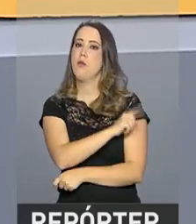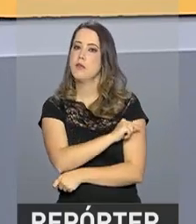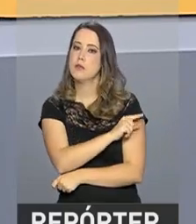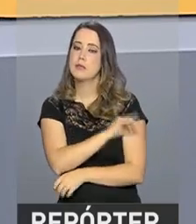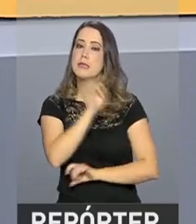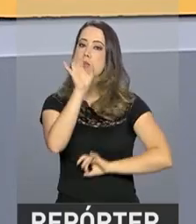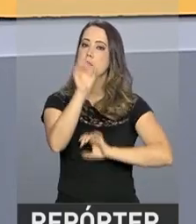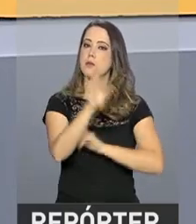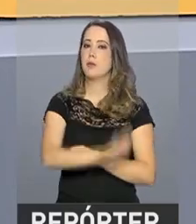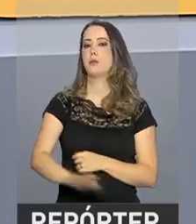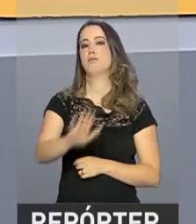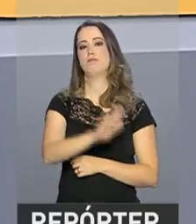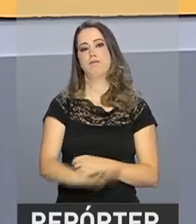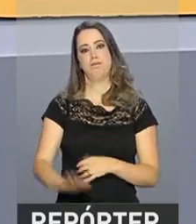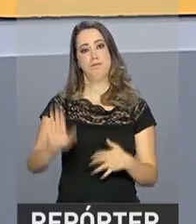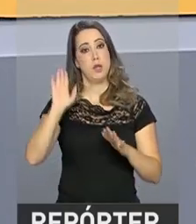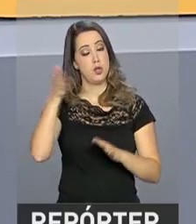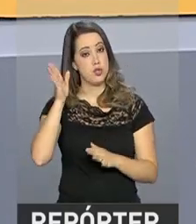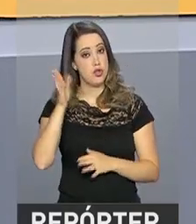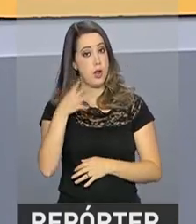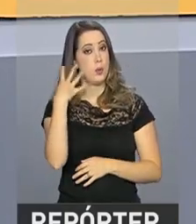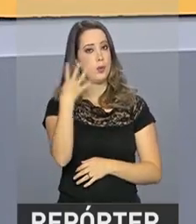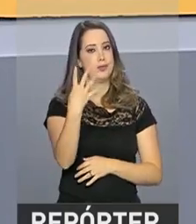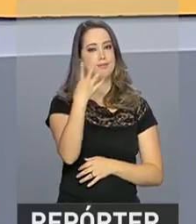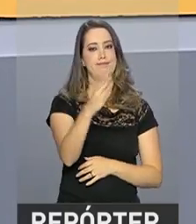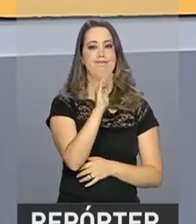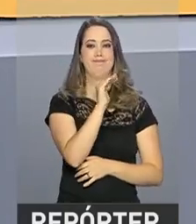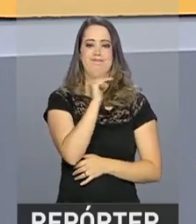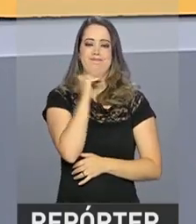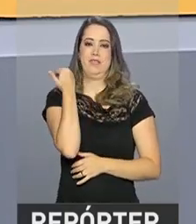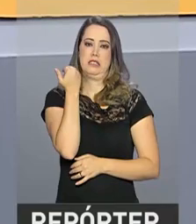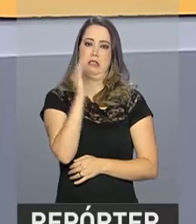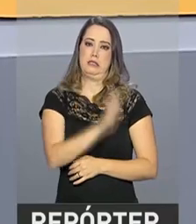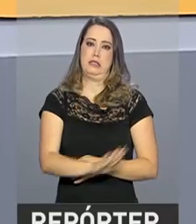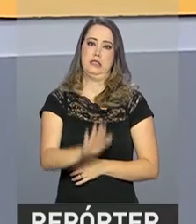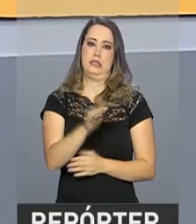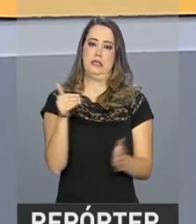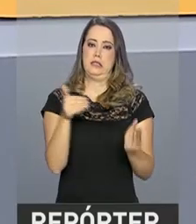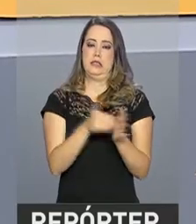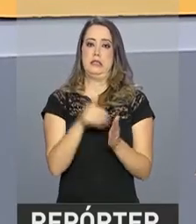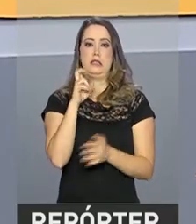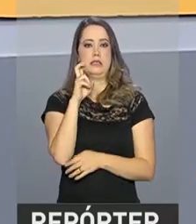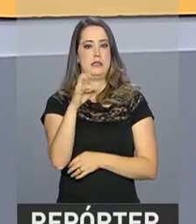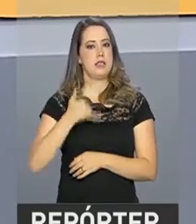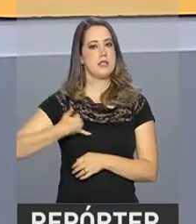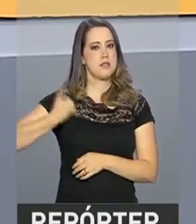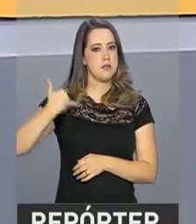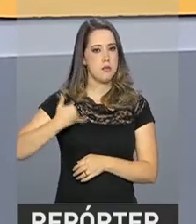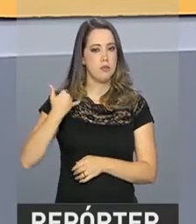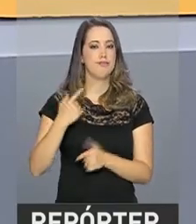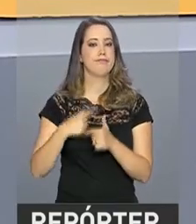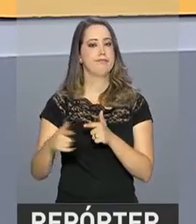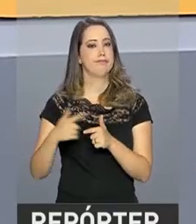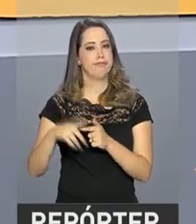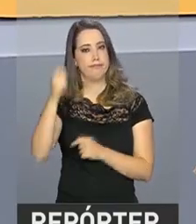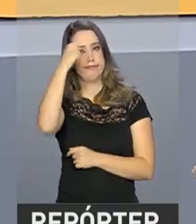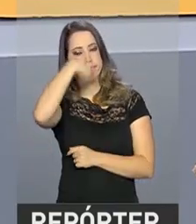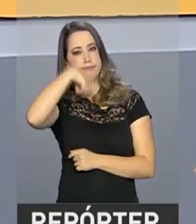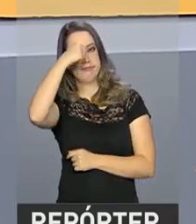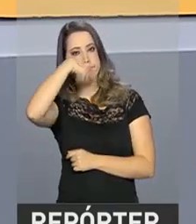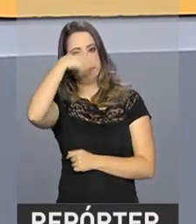especialmente das crianças já foram registradas 44 mortes de crianças com até cinco anos por complicações